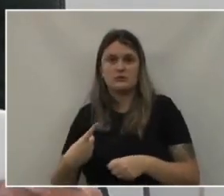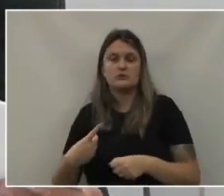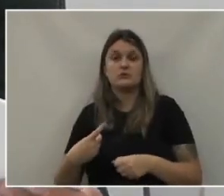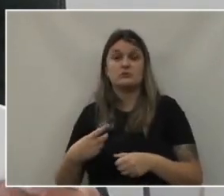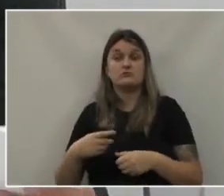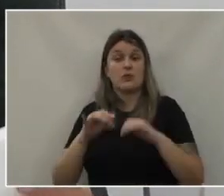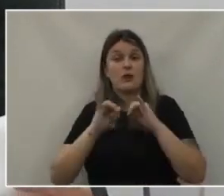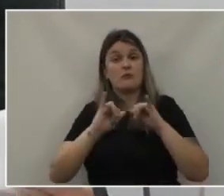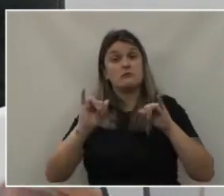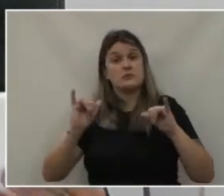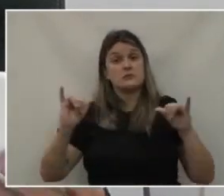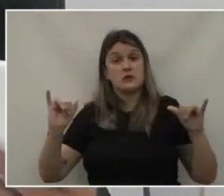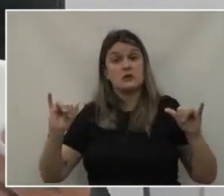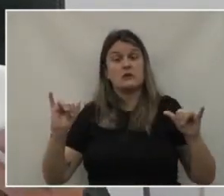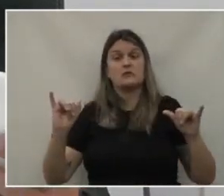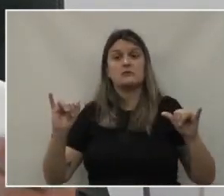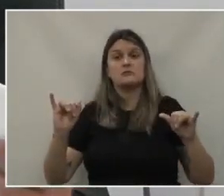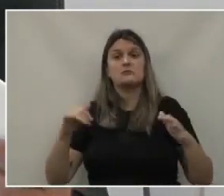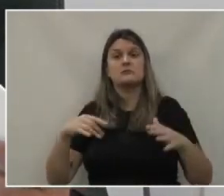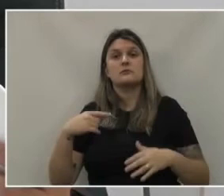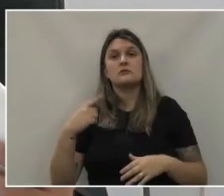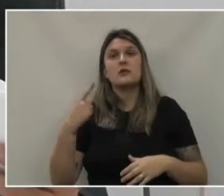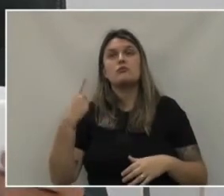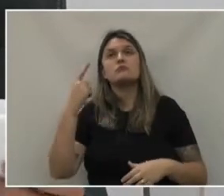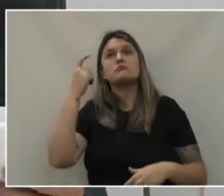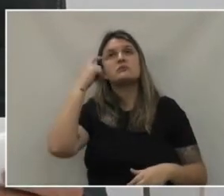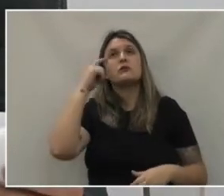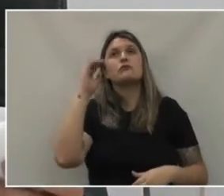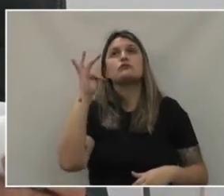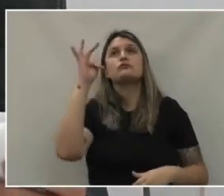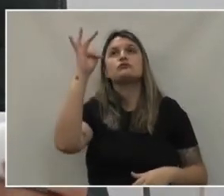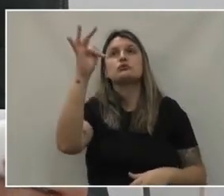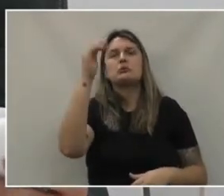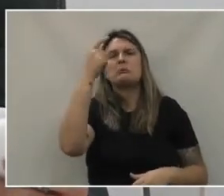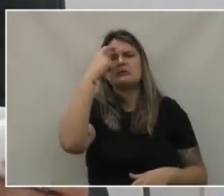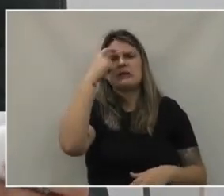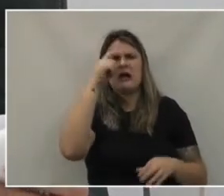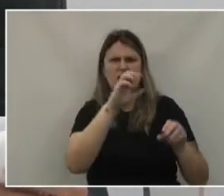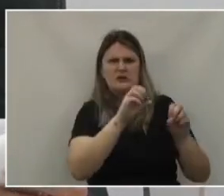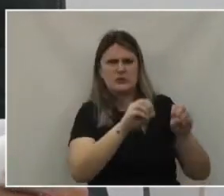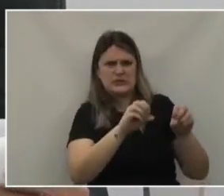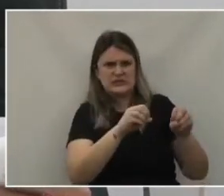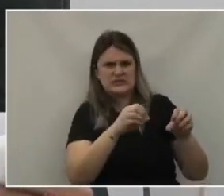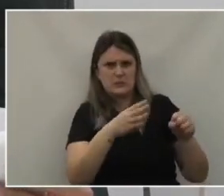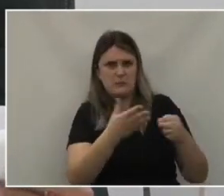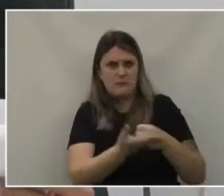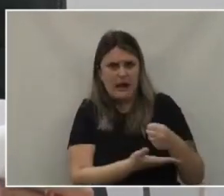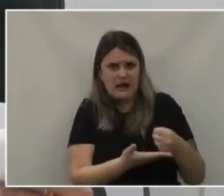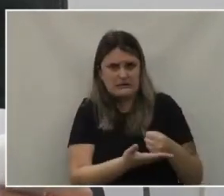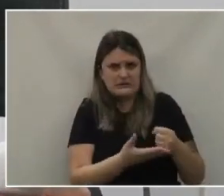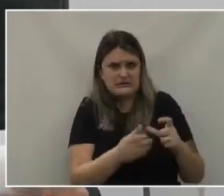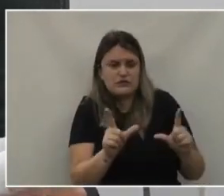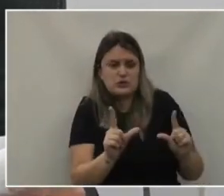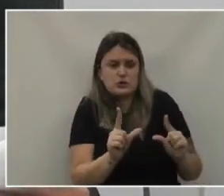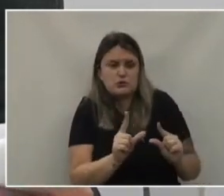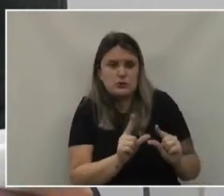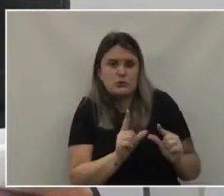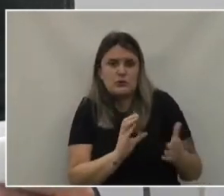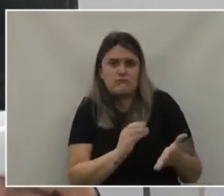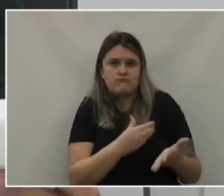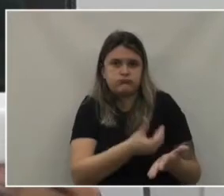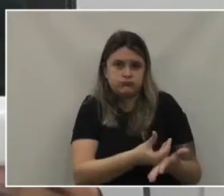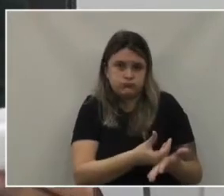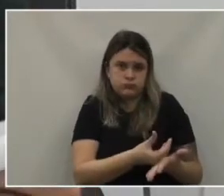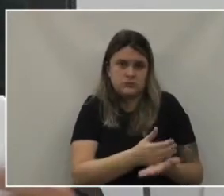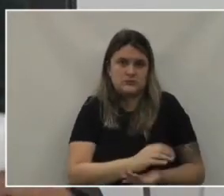dar publicidade ao assunto para que não venha a educação ter a diminuição desses